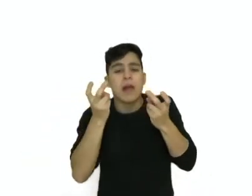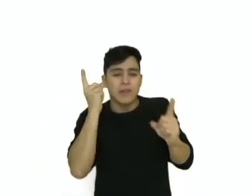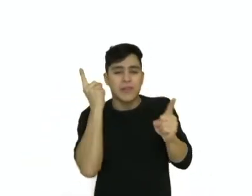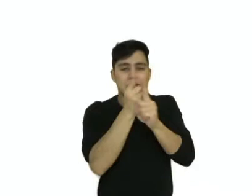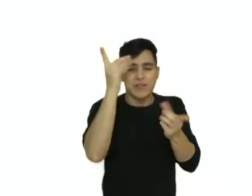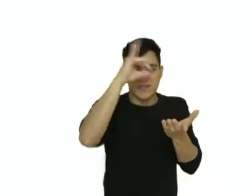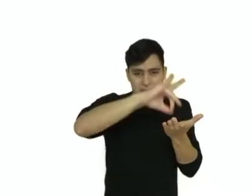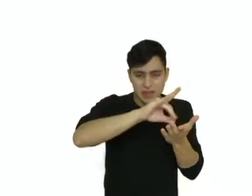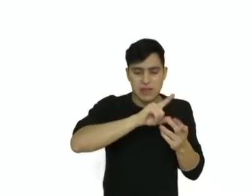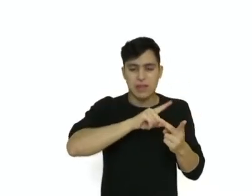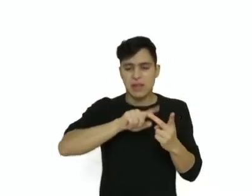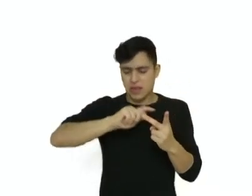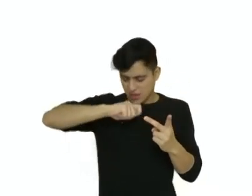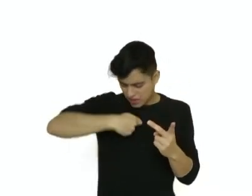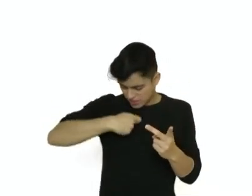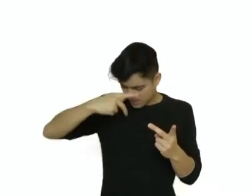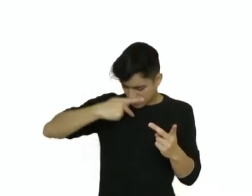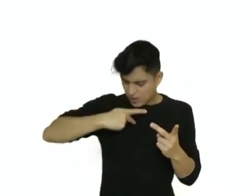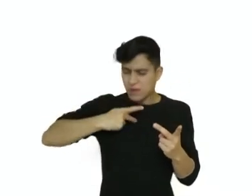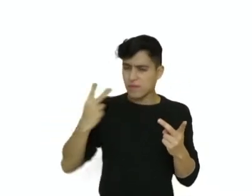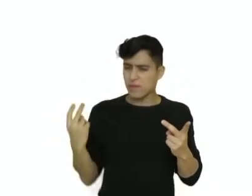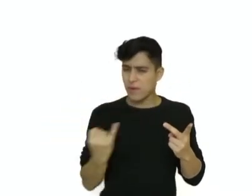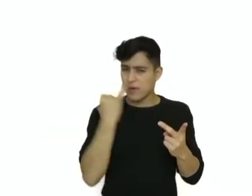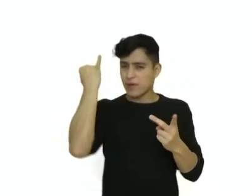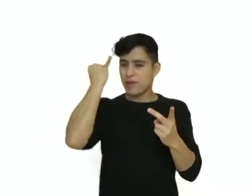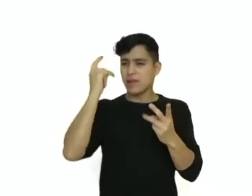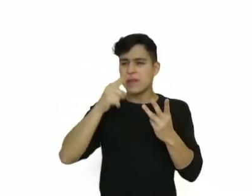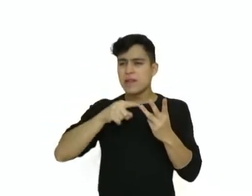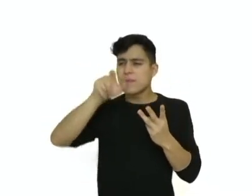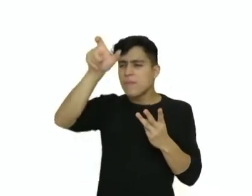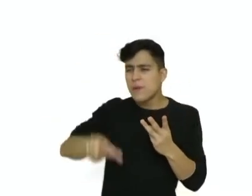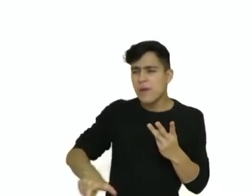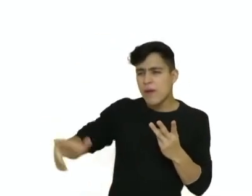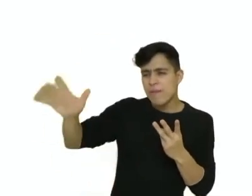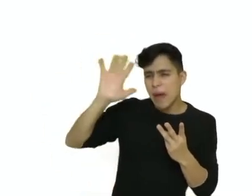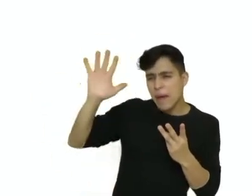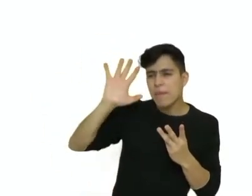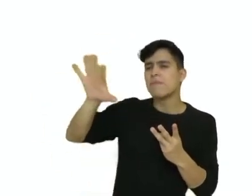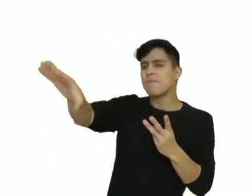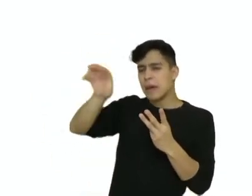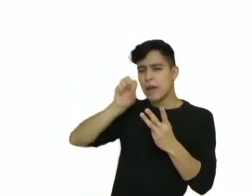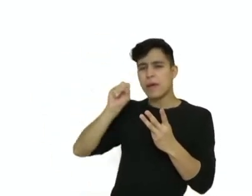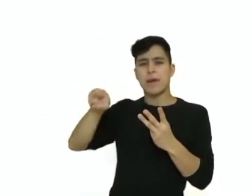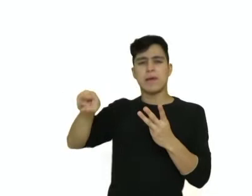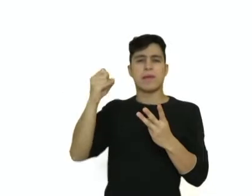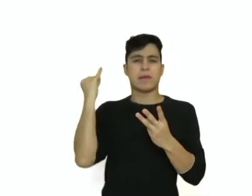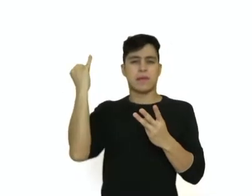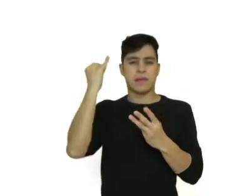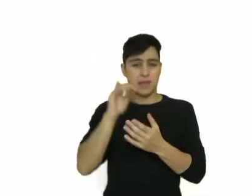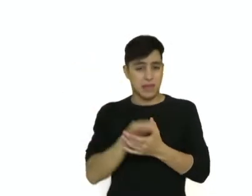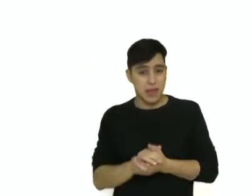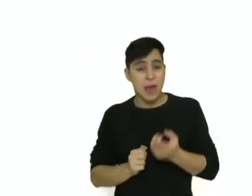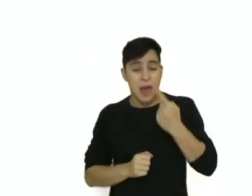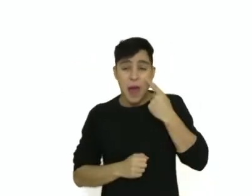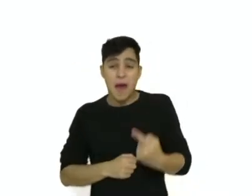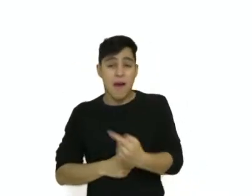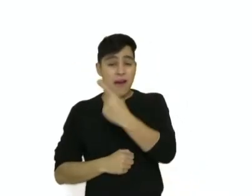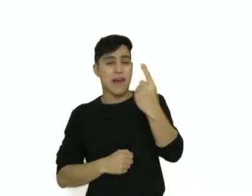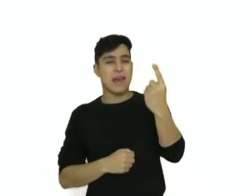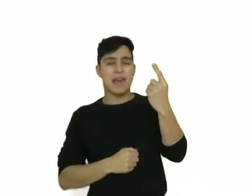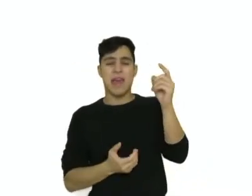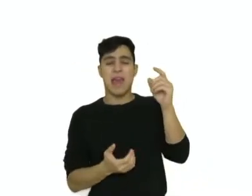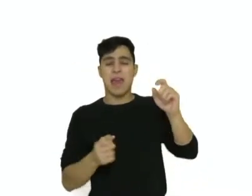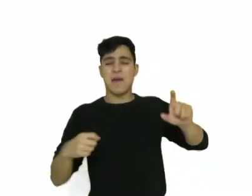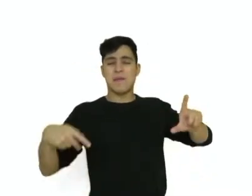do individualismo e do pensamento humano. Então aqui nós temos uma pintura que é o Casamento da Virgem,